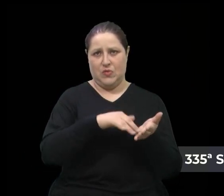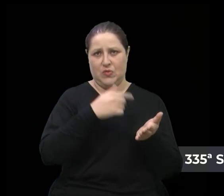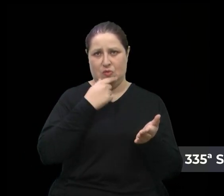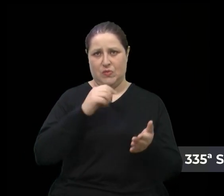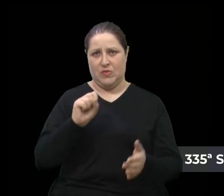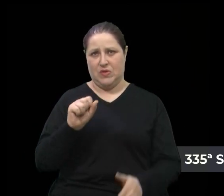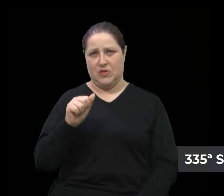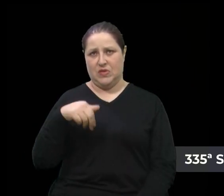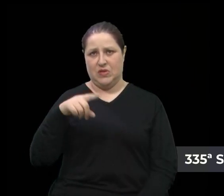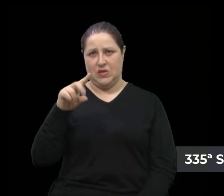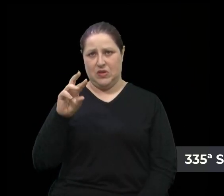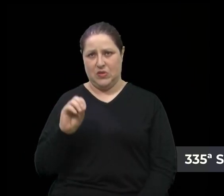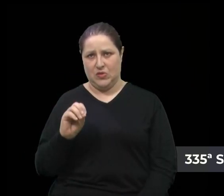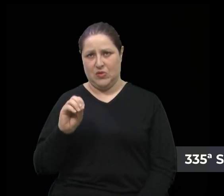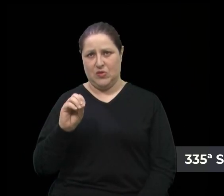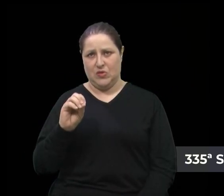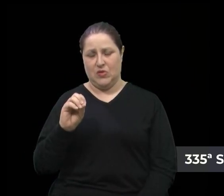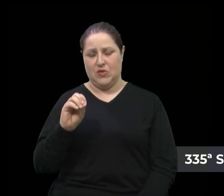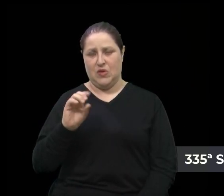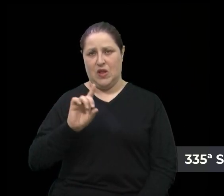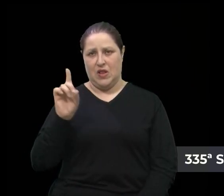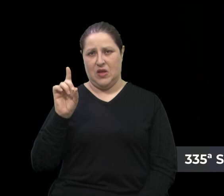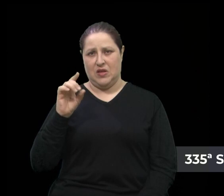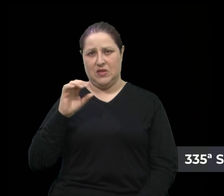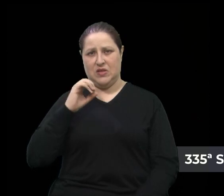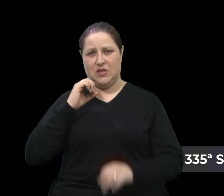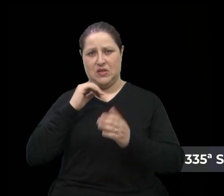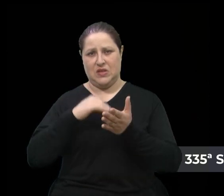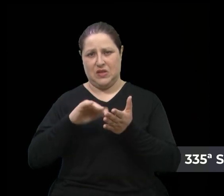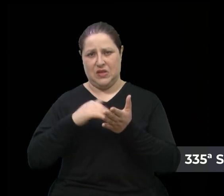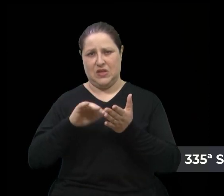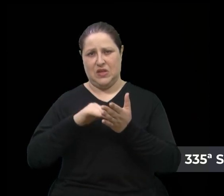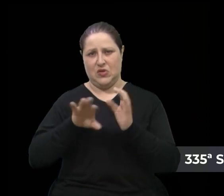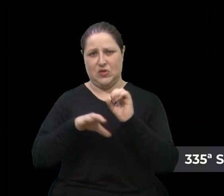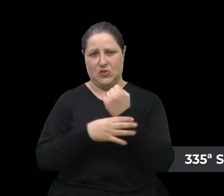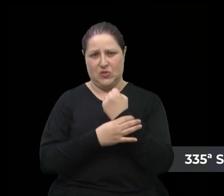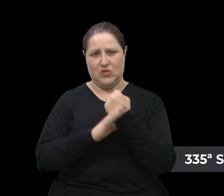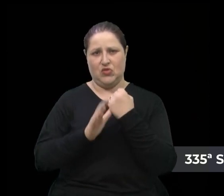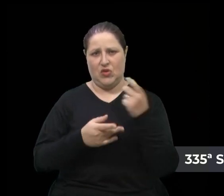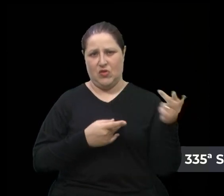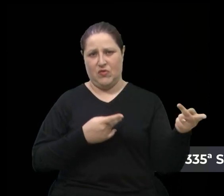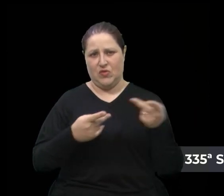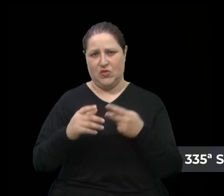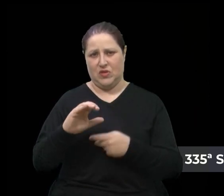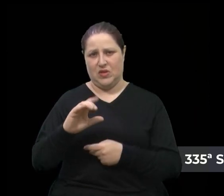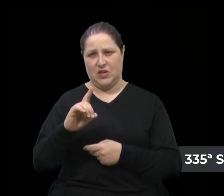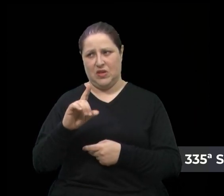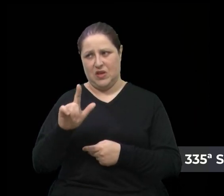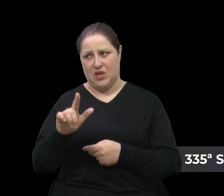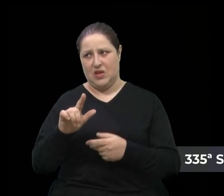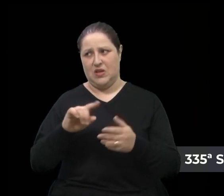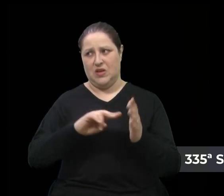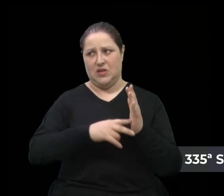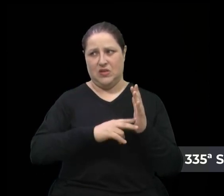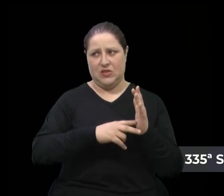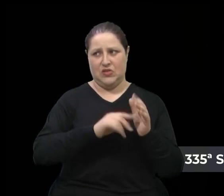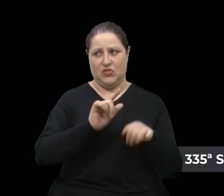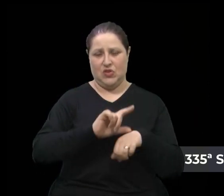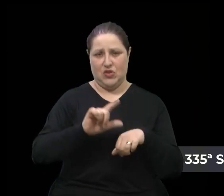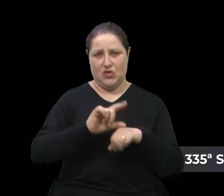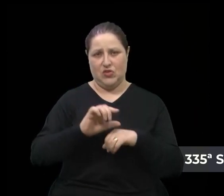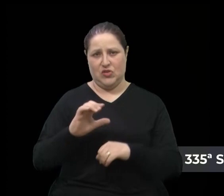Segurança Pública do Estado do Rio Grande do Sul. Já convidamos CDL, Sindlojas, enfim, SIC,